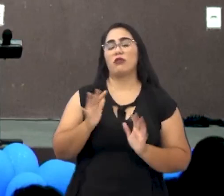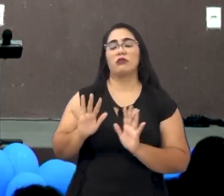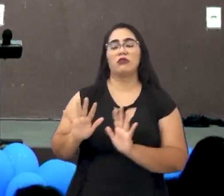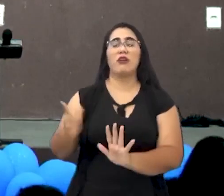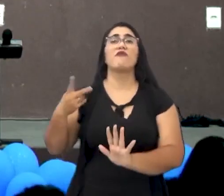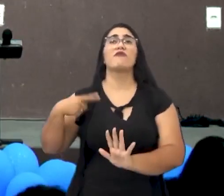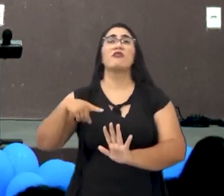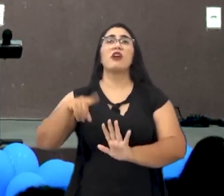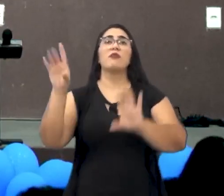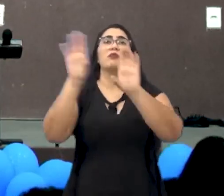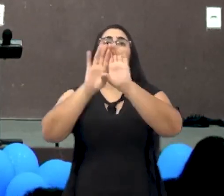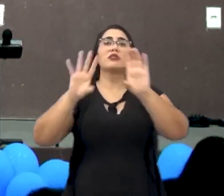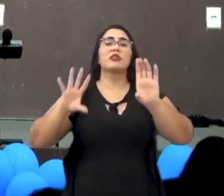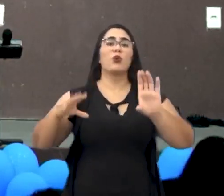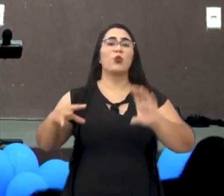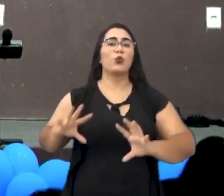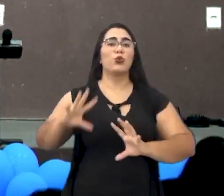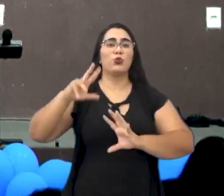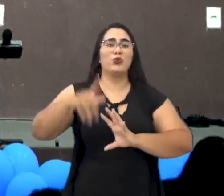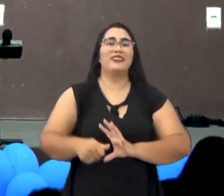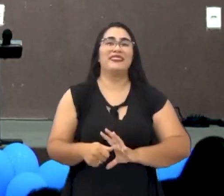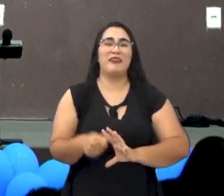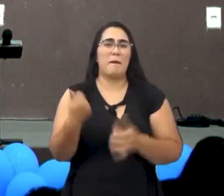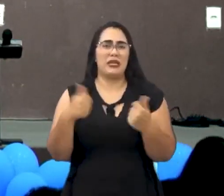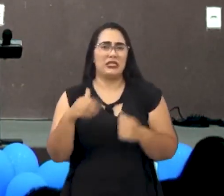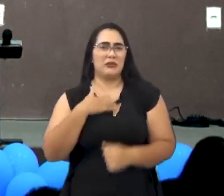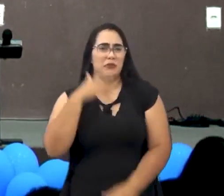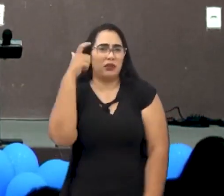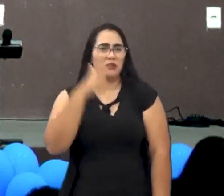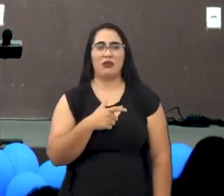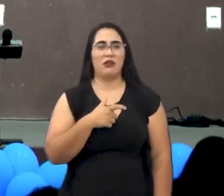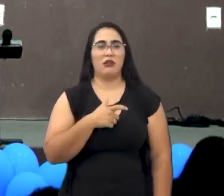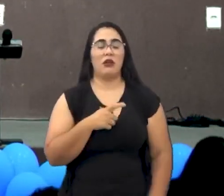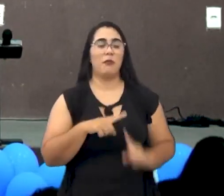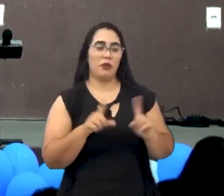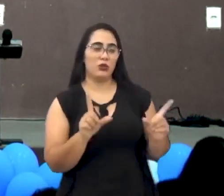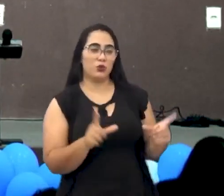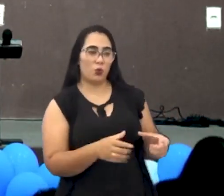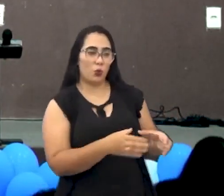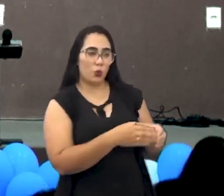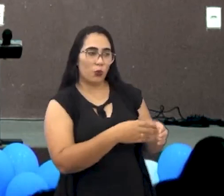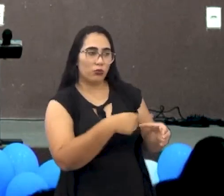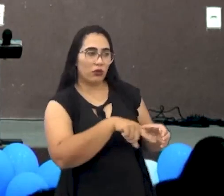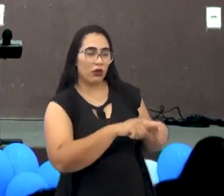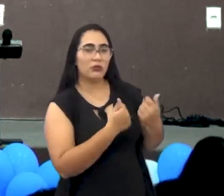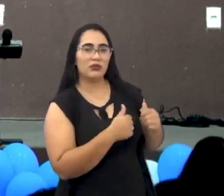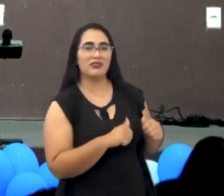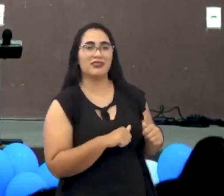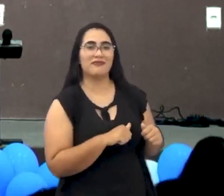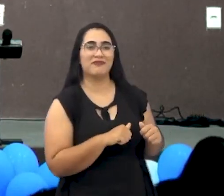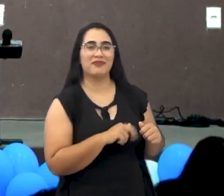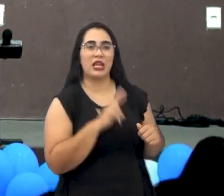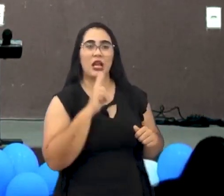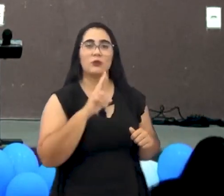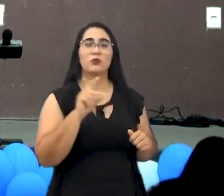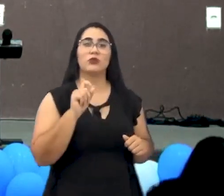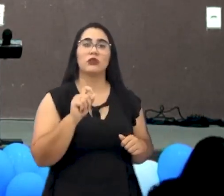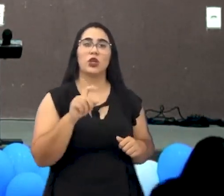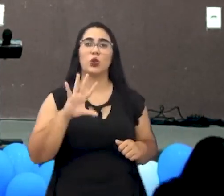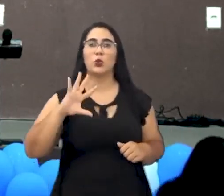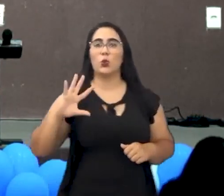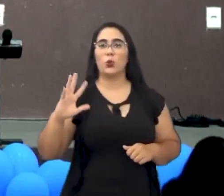tudo, vão. Precisa de mim não. Agora eles precisam. Aí a resposta é: todos nós